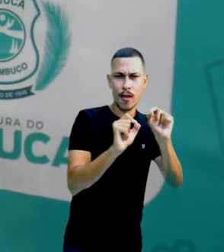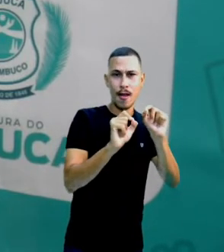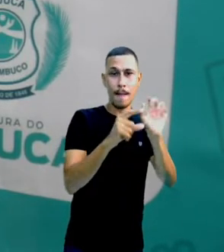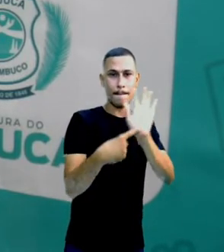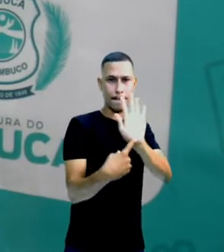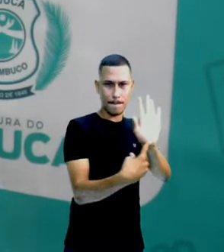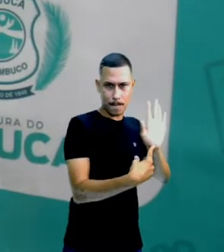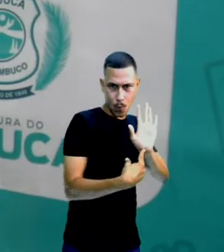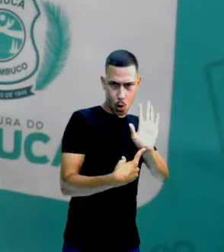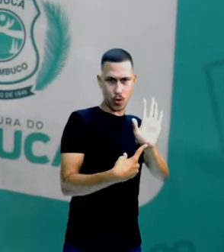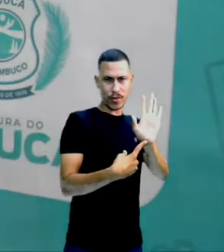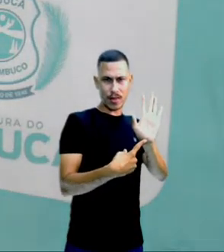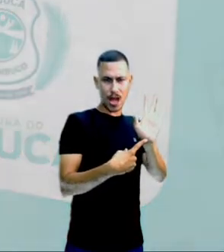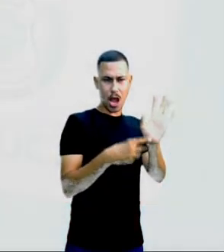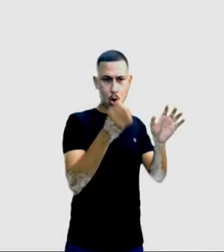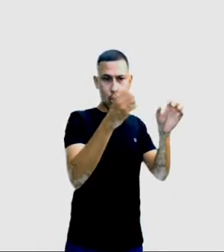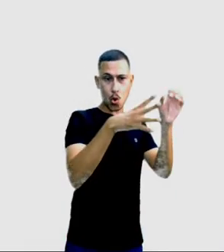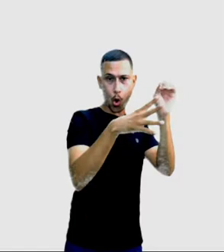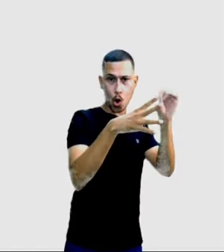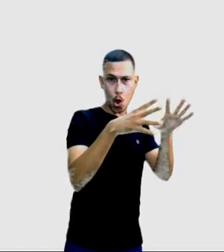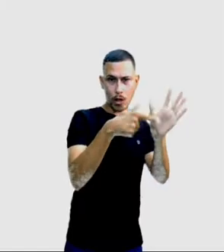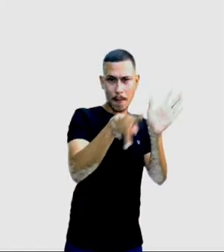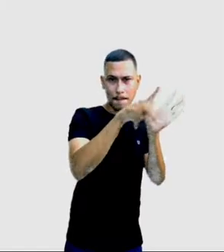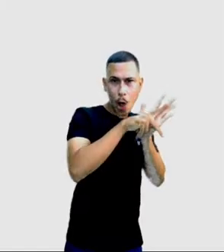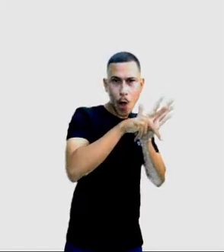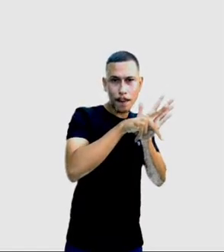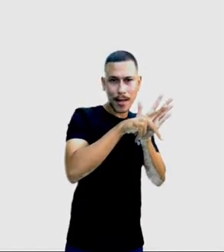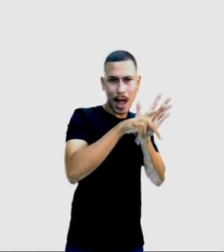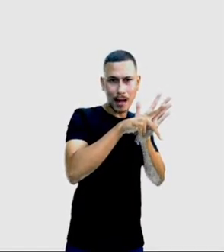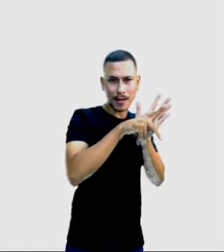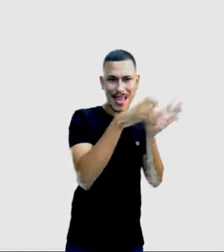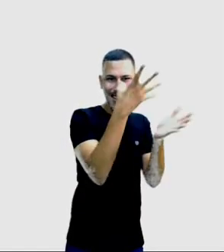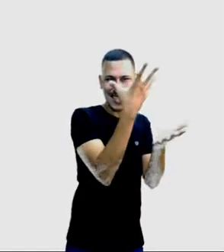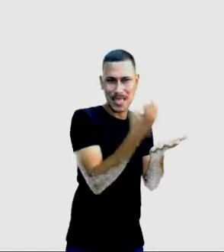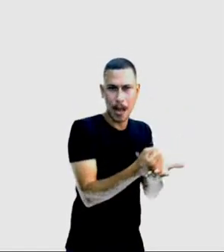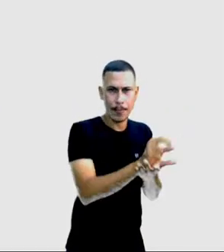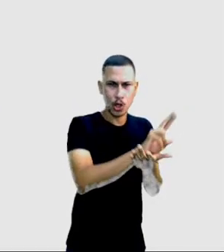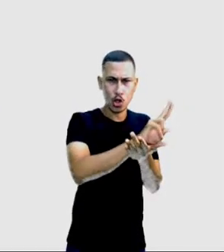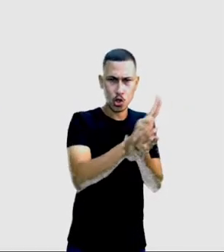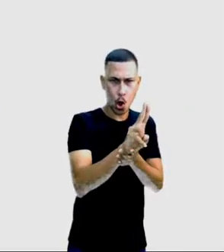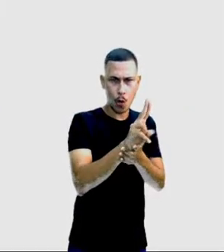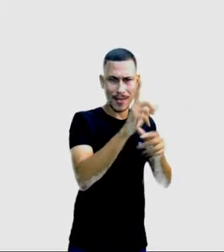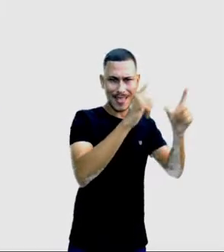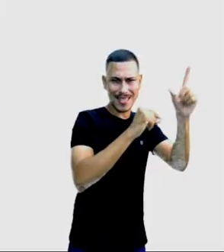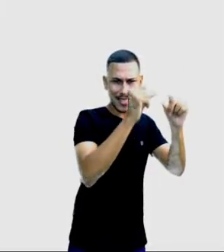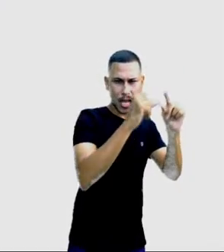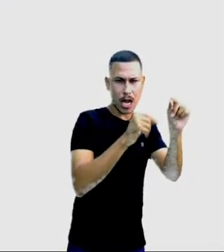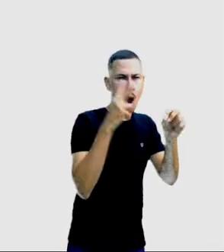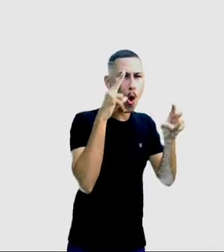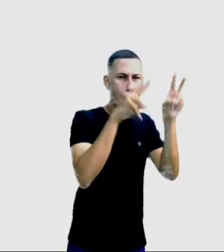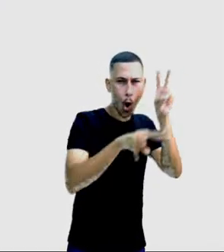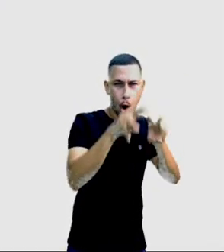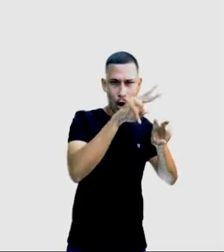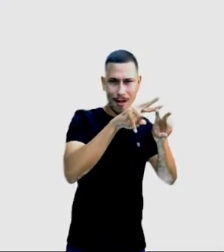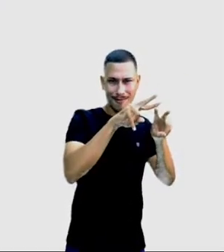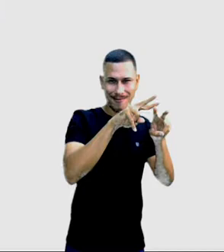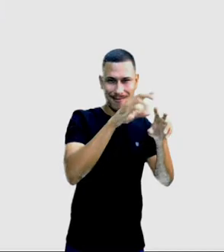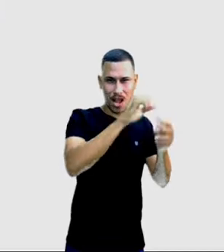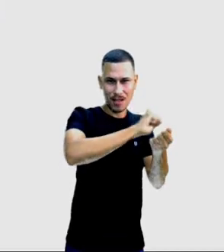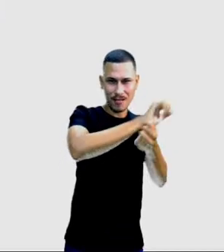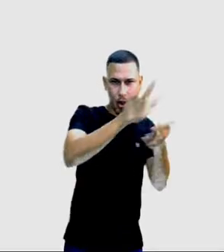luz própria e são chamados de estrelas. Olha, e nós temos o nosso astro rei,